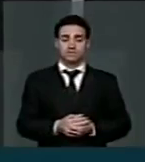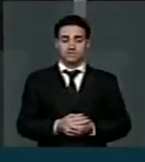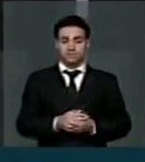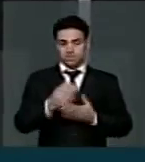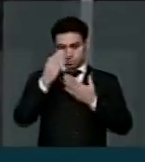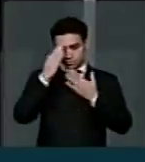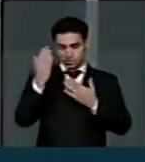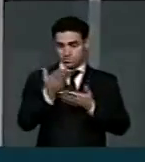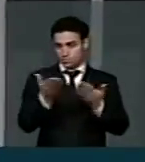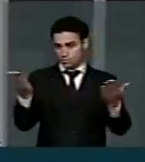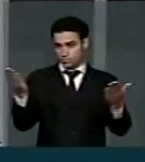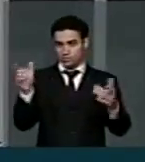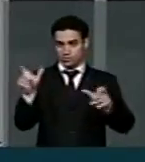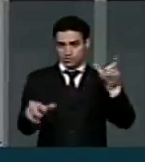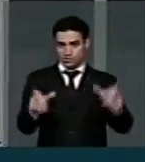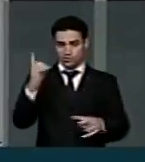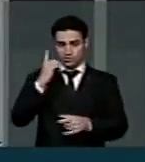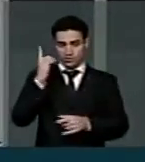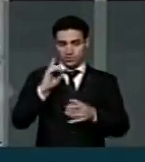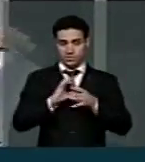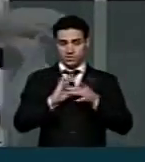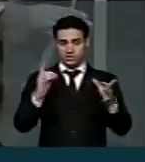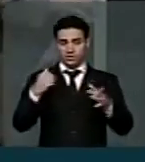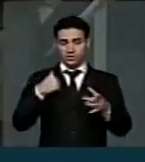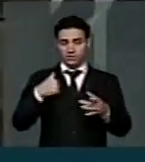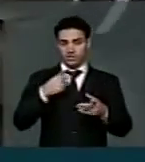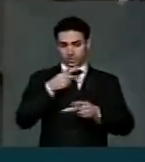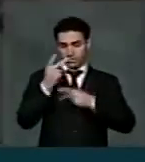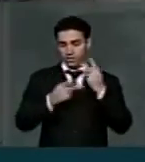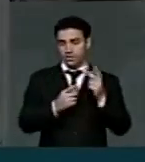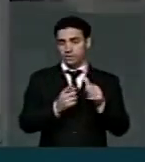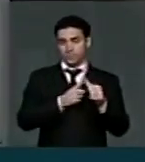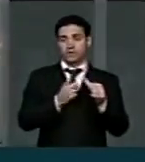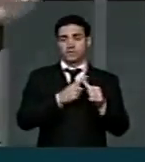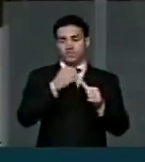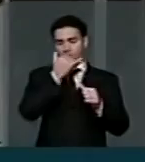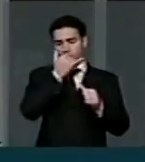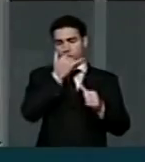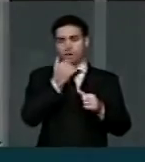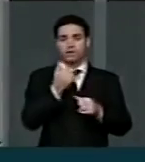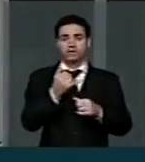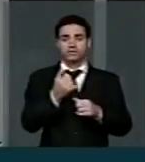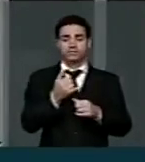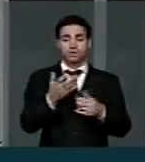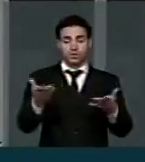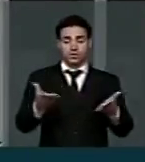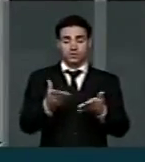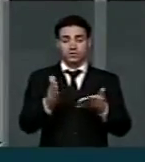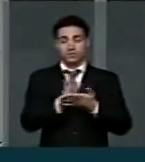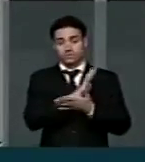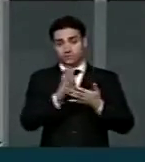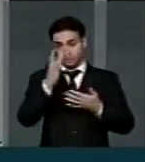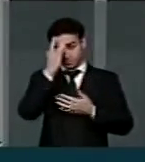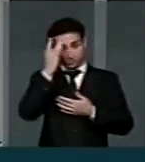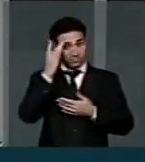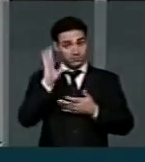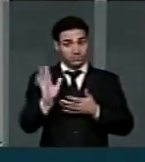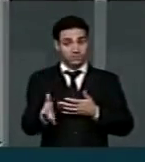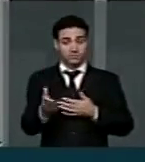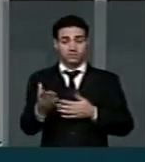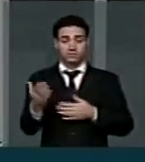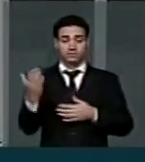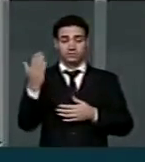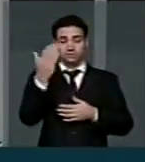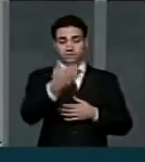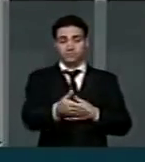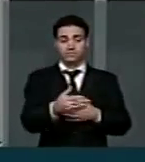agradeço aos colegas que me permitiram essa prioridade. Hoje, há pouco, alguns de nós estivemos aqui no gramado